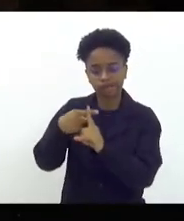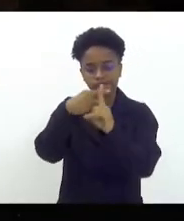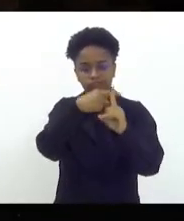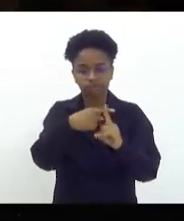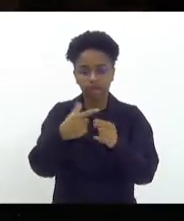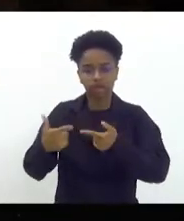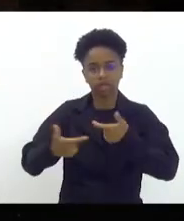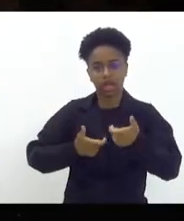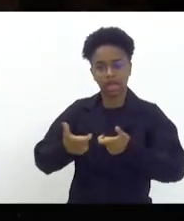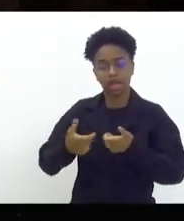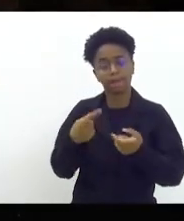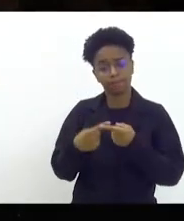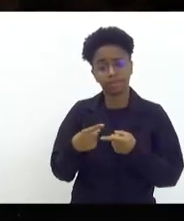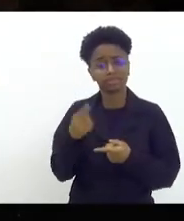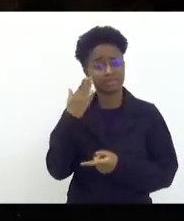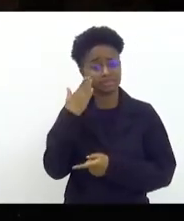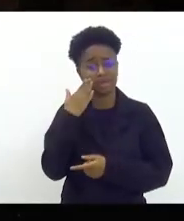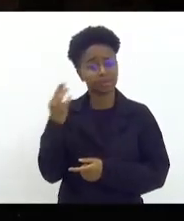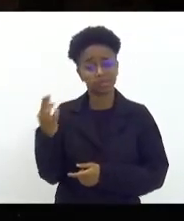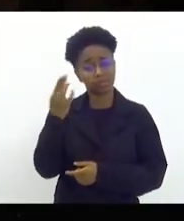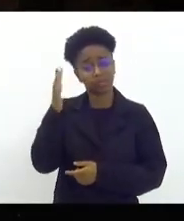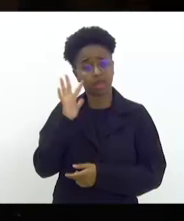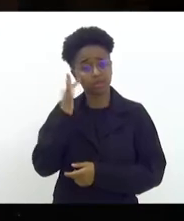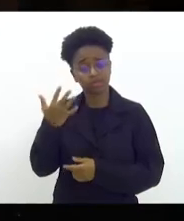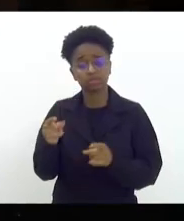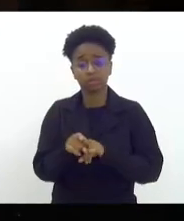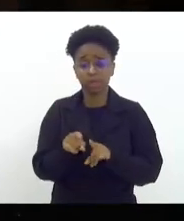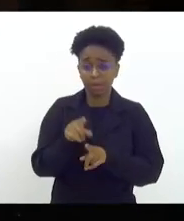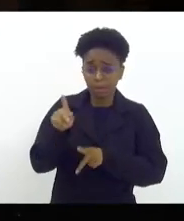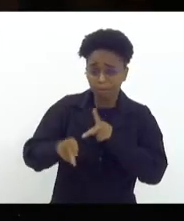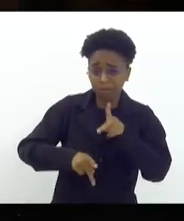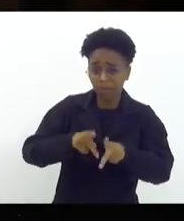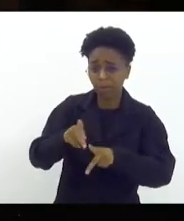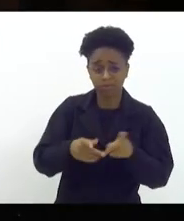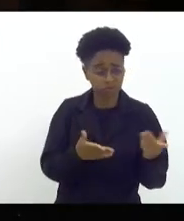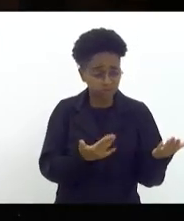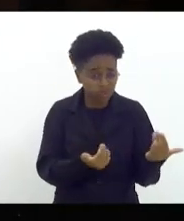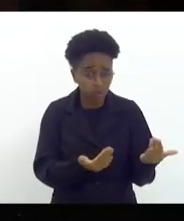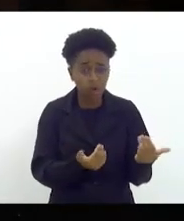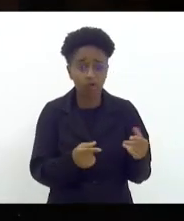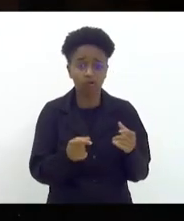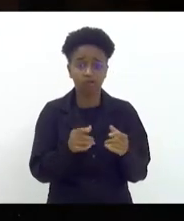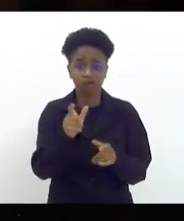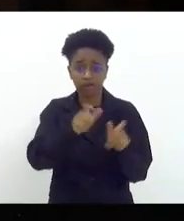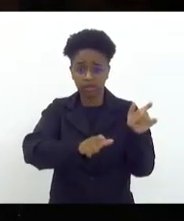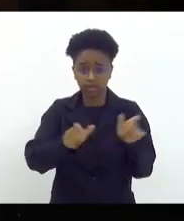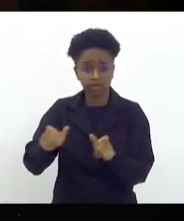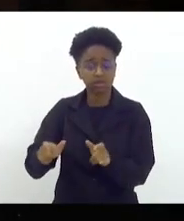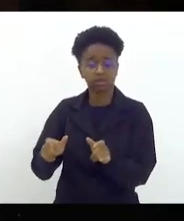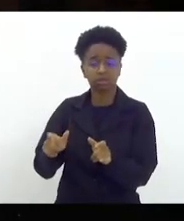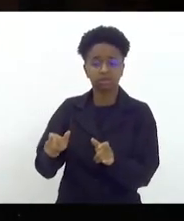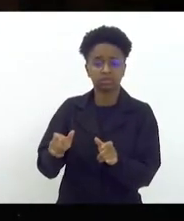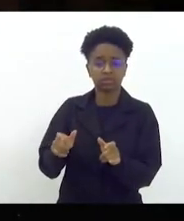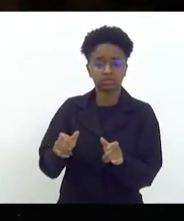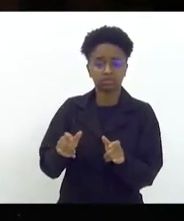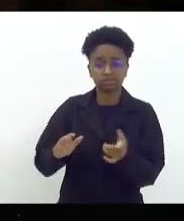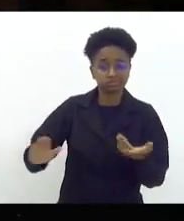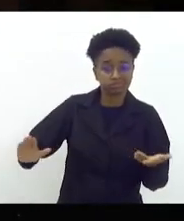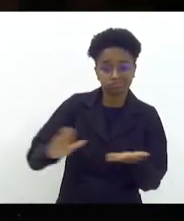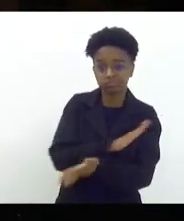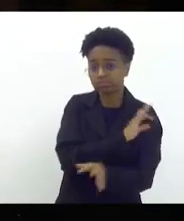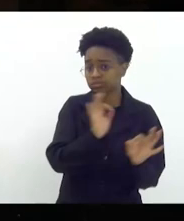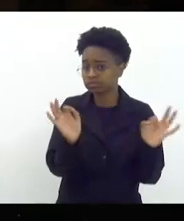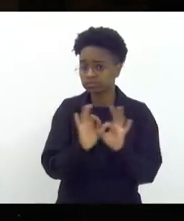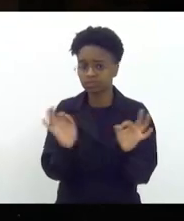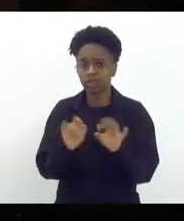sabem que é eficaz e para que a população que essa jovens e esses jovens não sejam ceifados